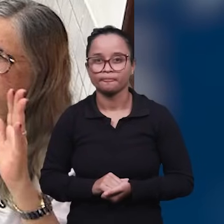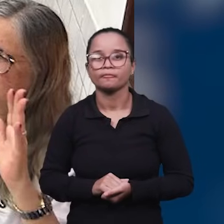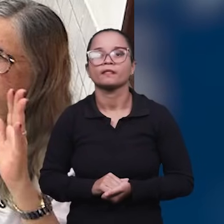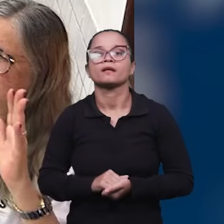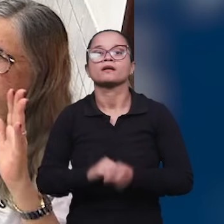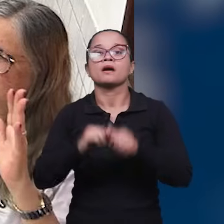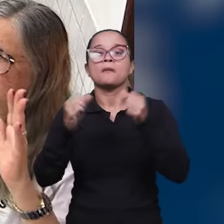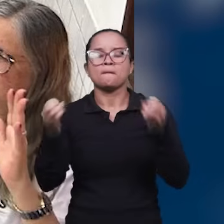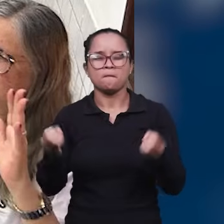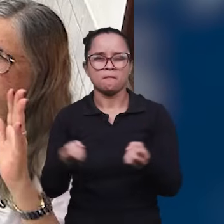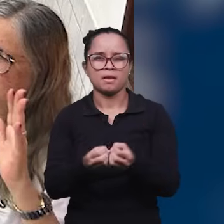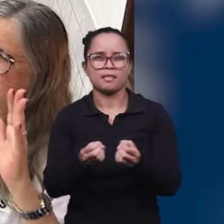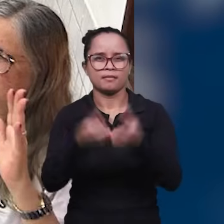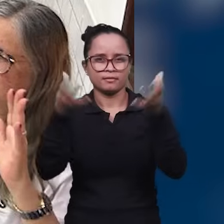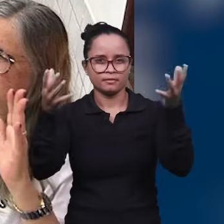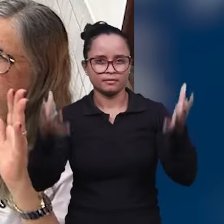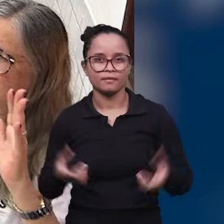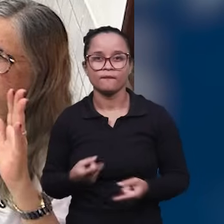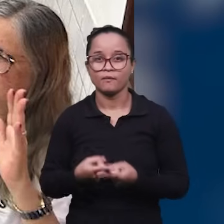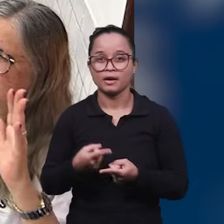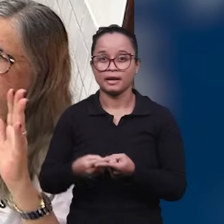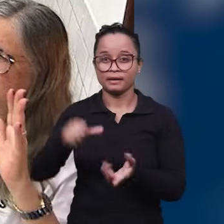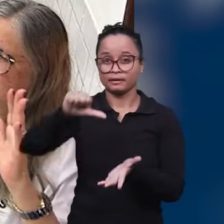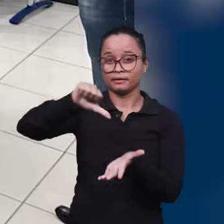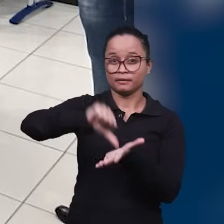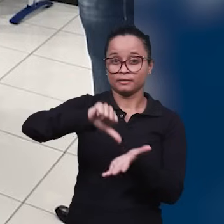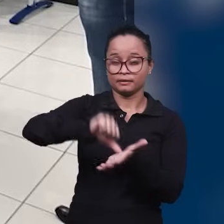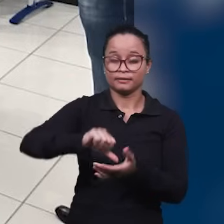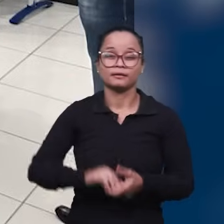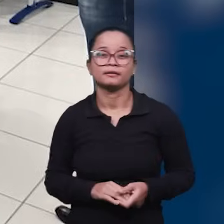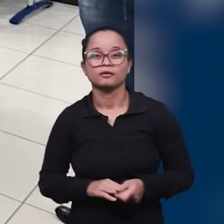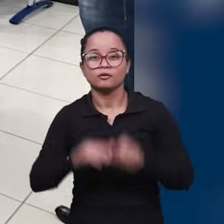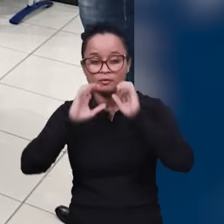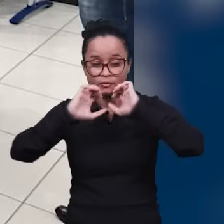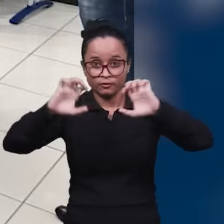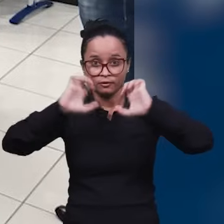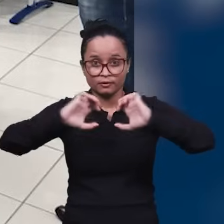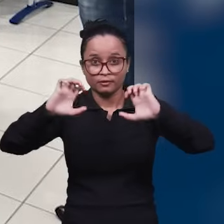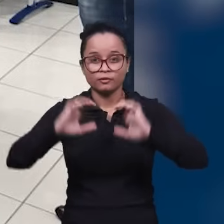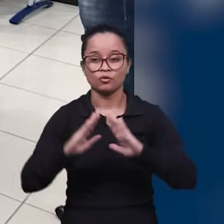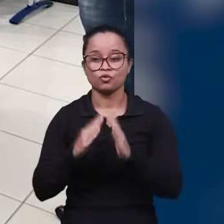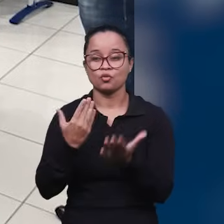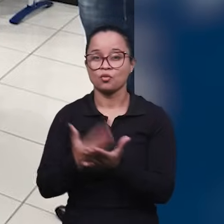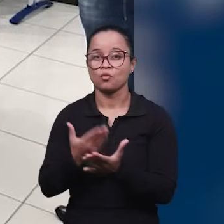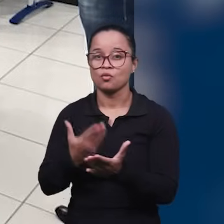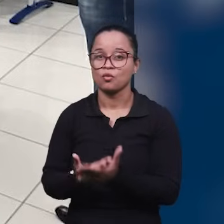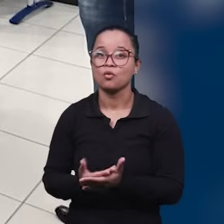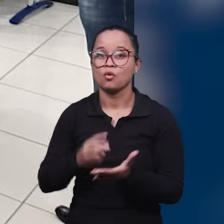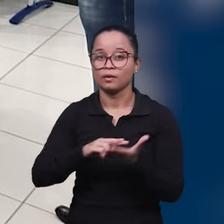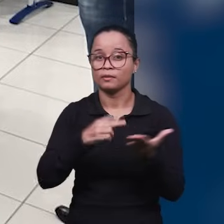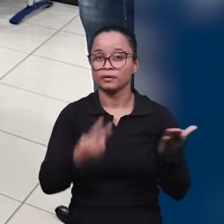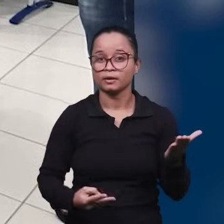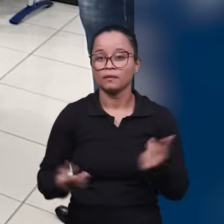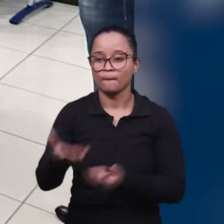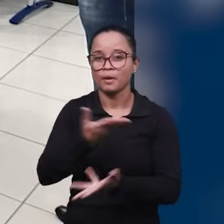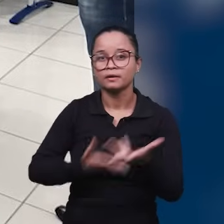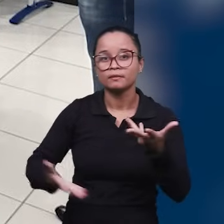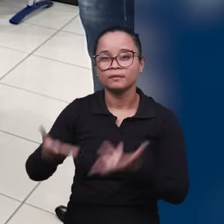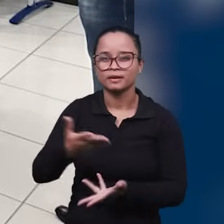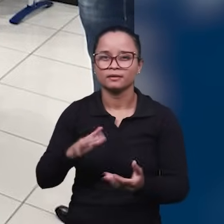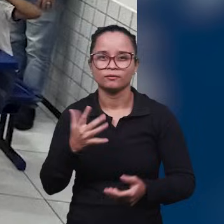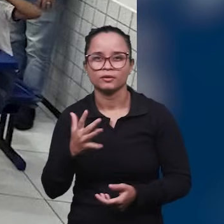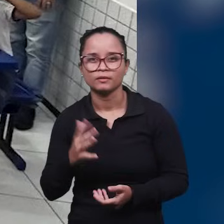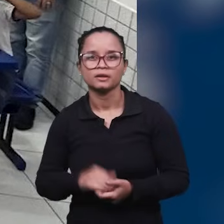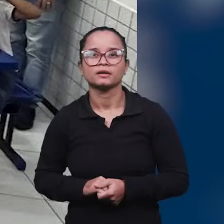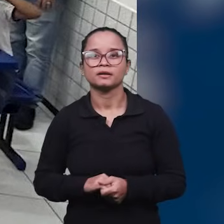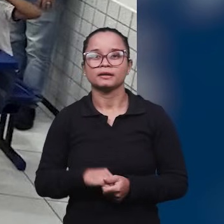sinais, para esses pequeninos que compreenderam o amor que Deus tem pela vida deles e dos familiares. Os profissionais da